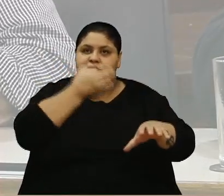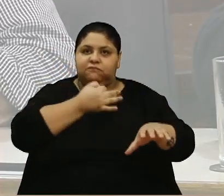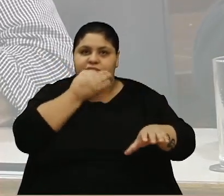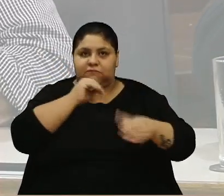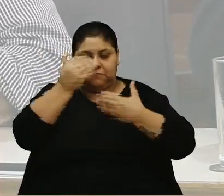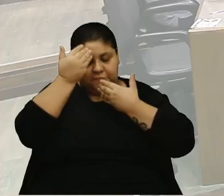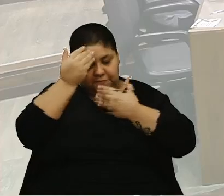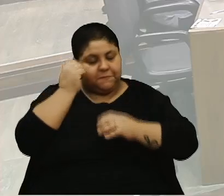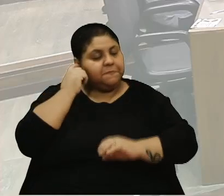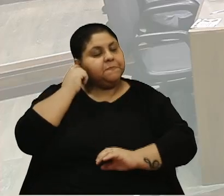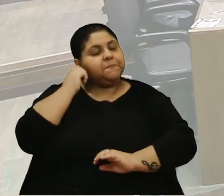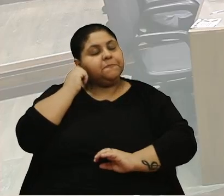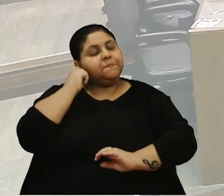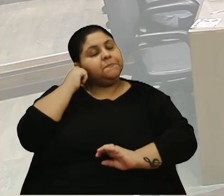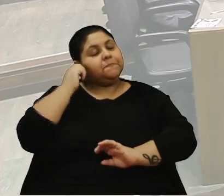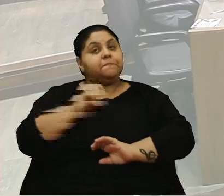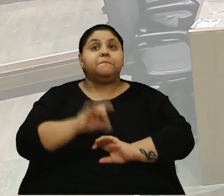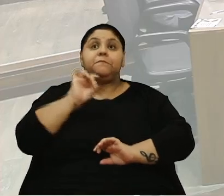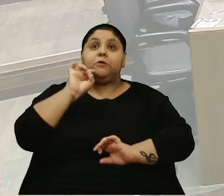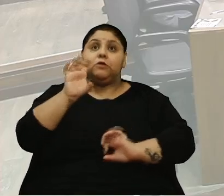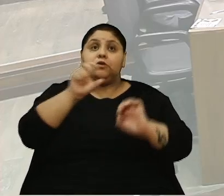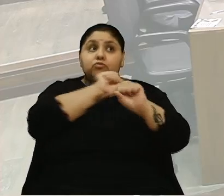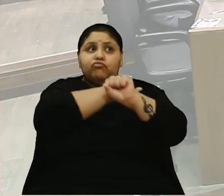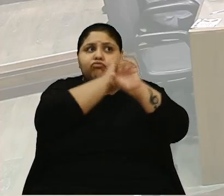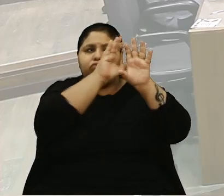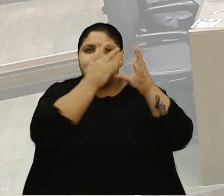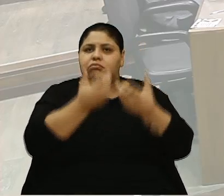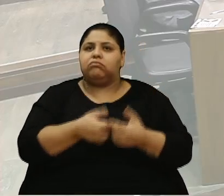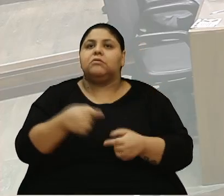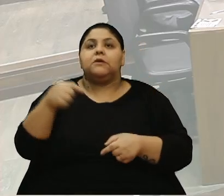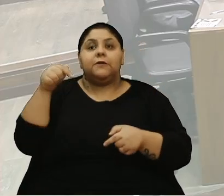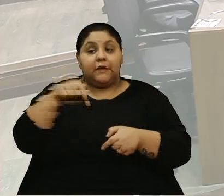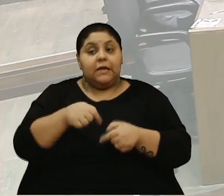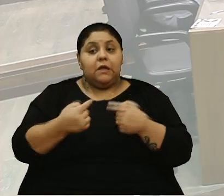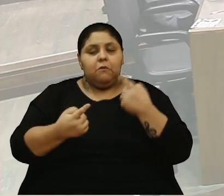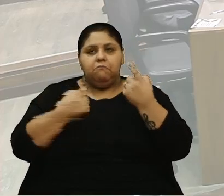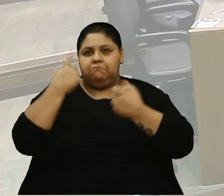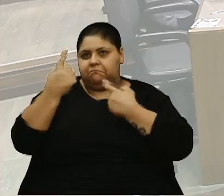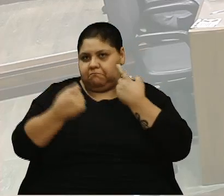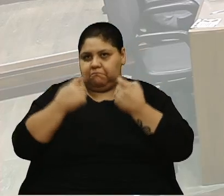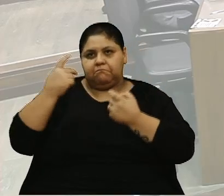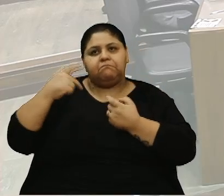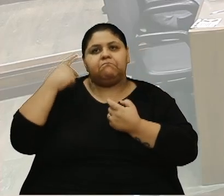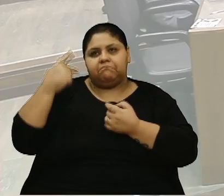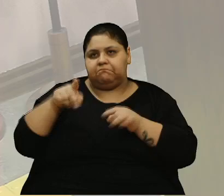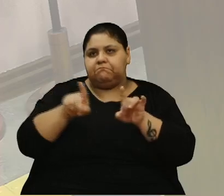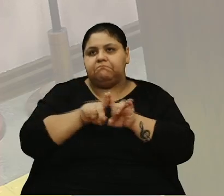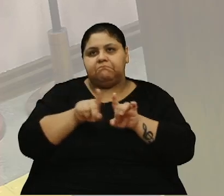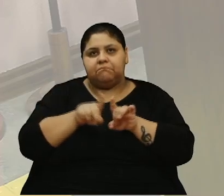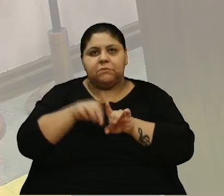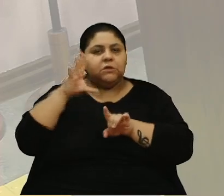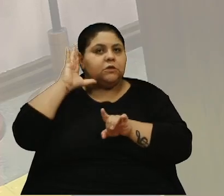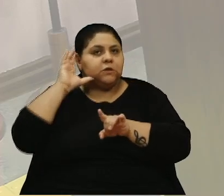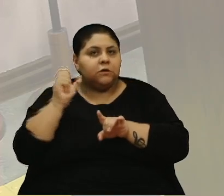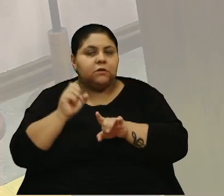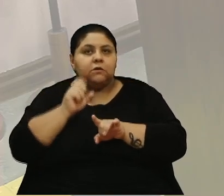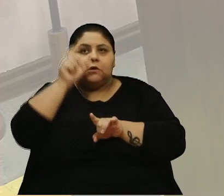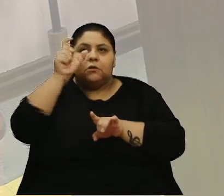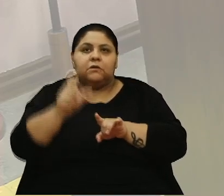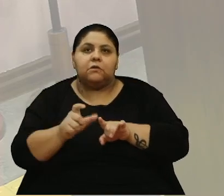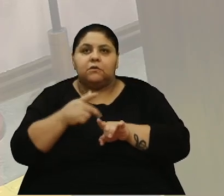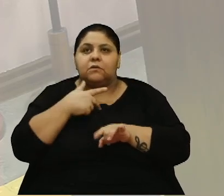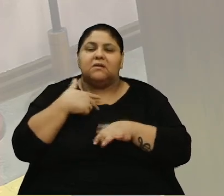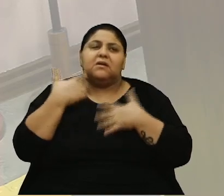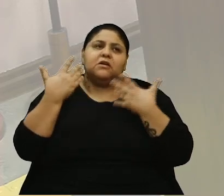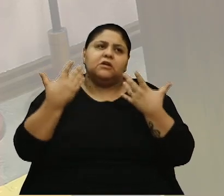Obrigado. Obrigada, vereadora. Eu só quero deixar claro também que isso é uma preocupação, e os colegas vereadores também devem ter ouvido isso, quando alguém diz, poxa vida,